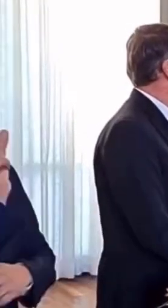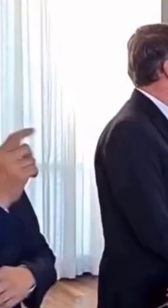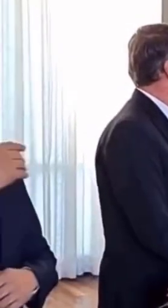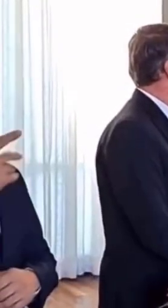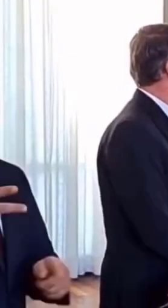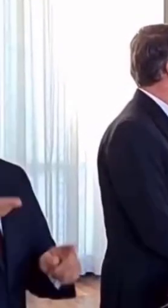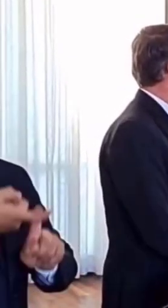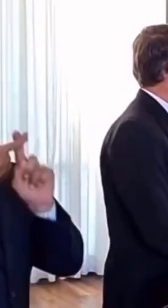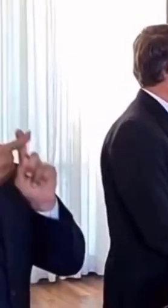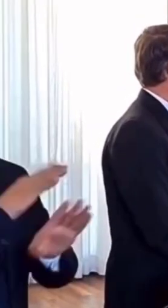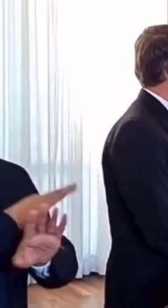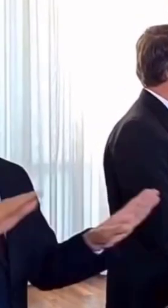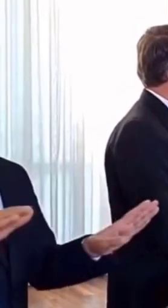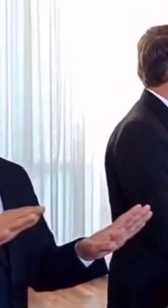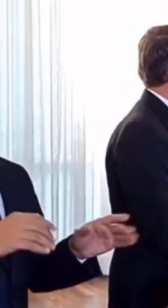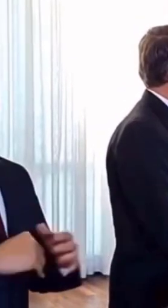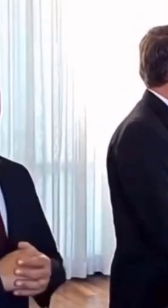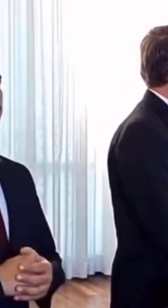Cala a boca, vocês são um canalha.